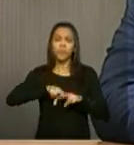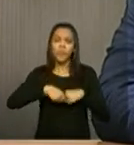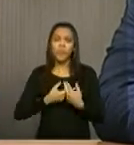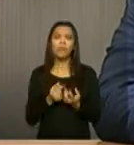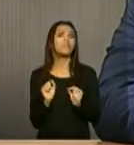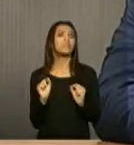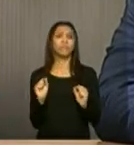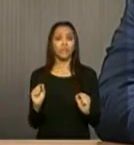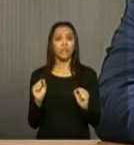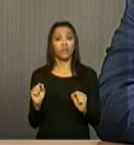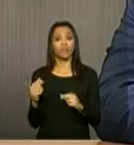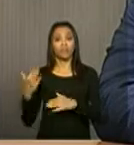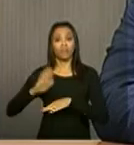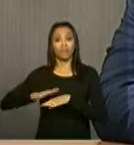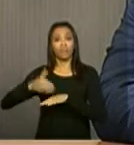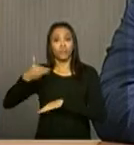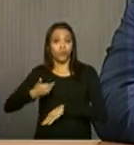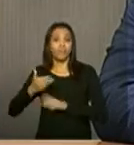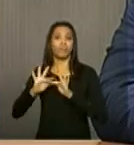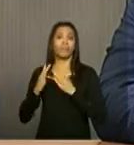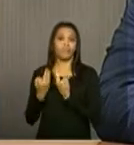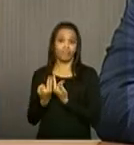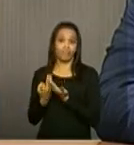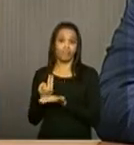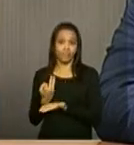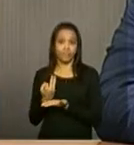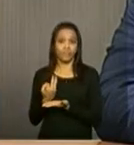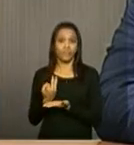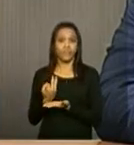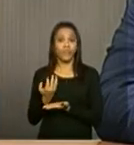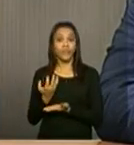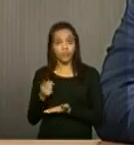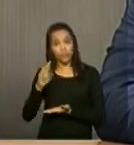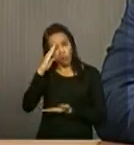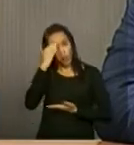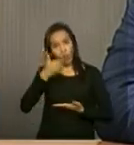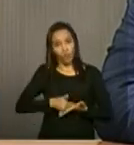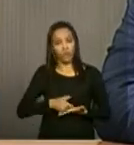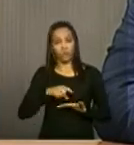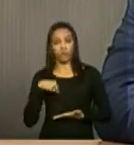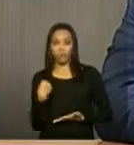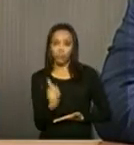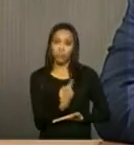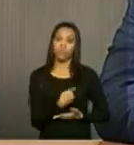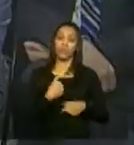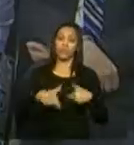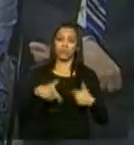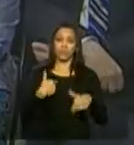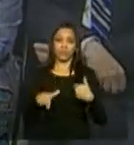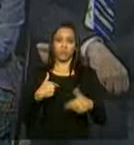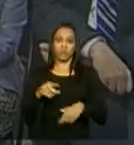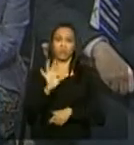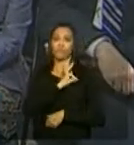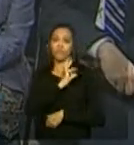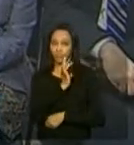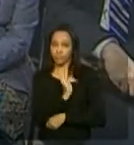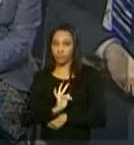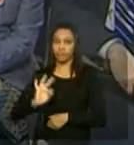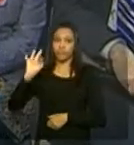da família que confio nessa nesse trabalho nosso